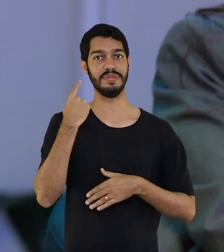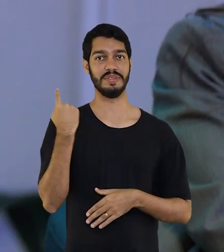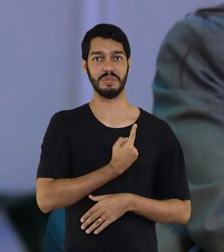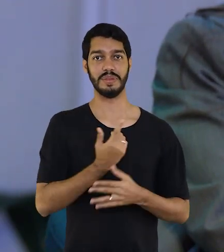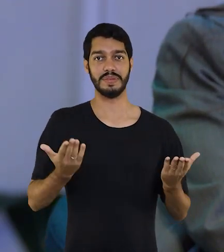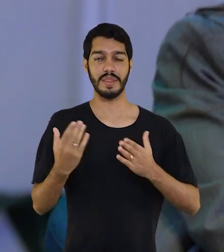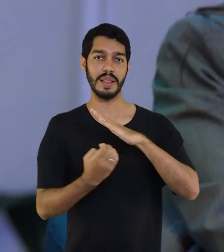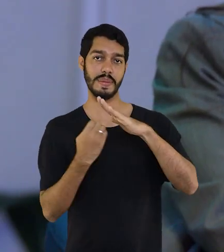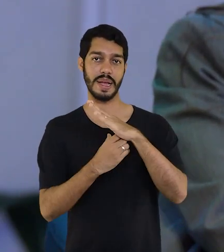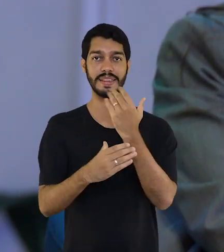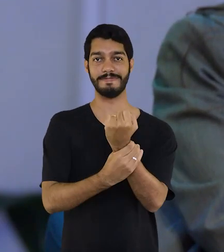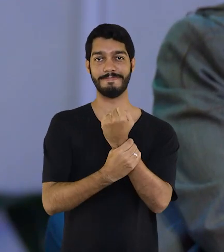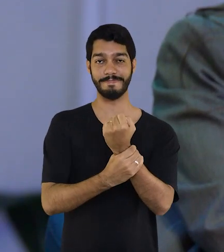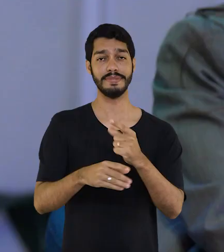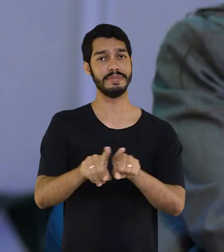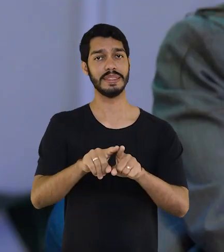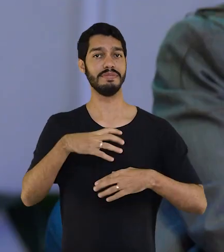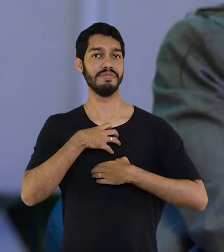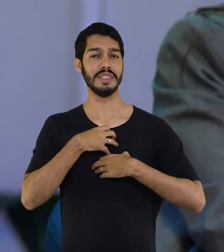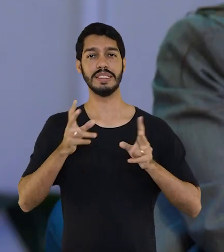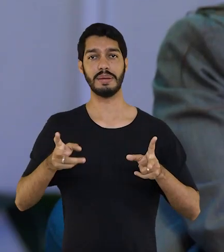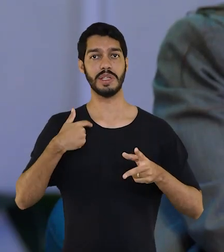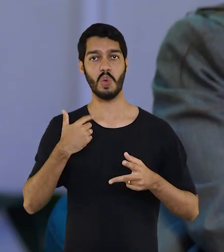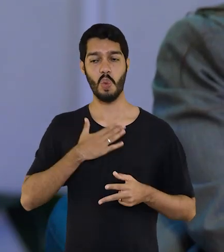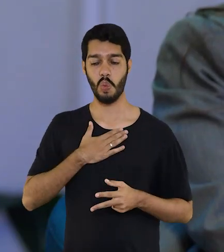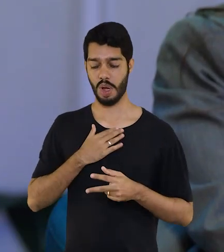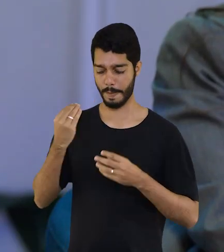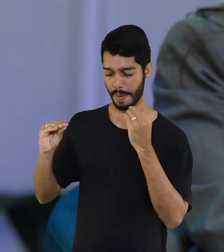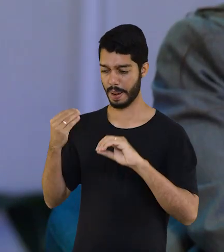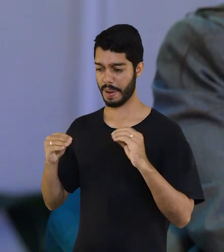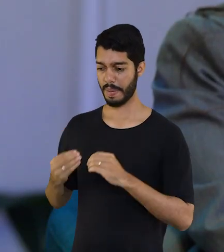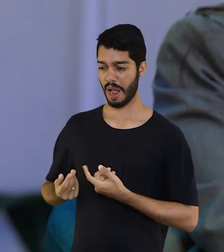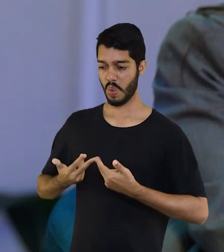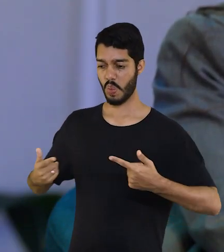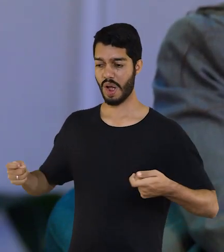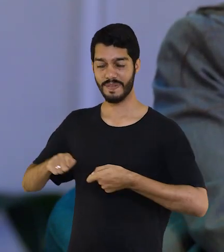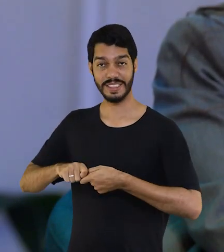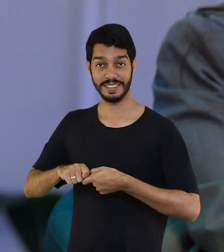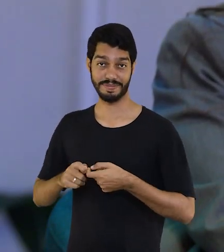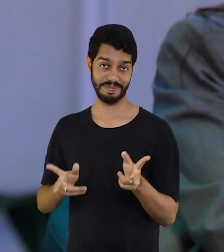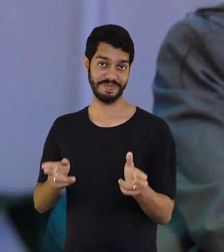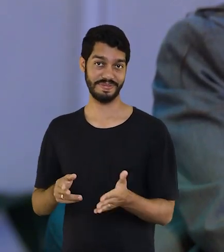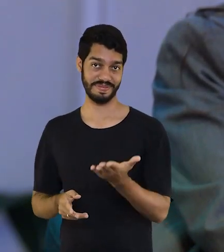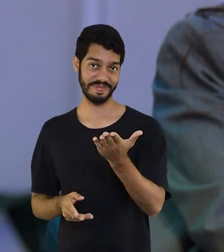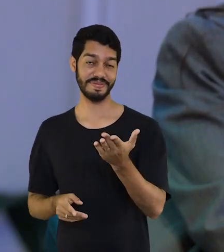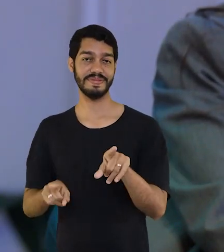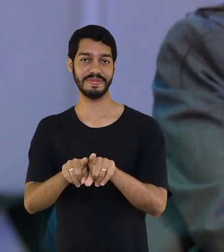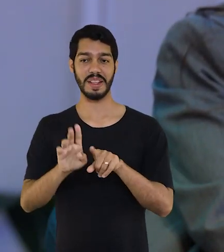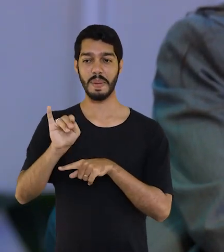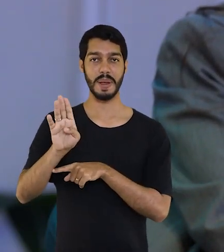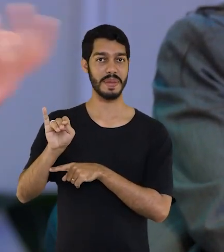toda a Segura. Então, esse é o porquê que a gente está fazendo agora e a motivação pessoal. Sempre gostei de montar coisa, que nem você pela